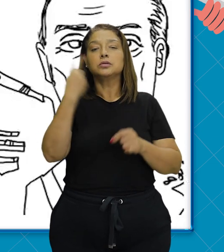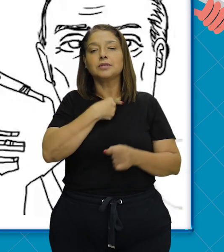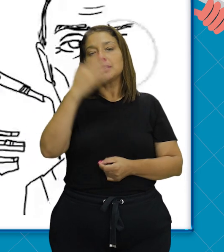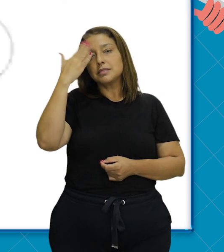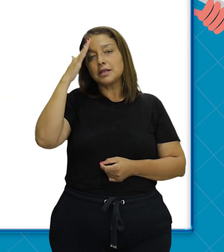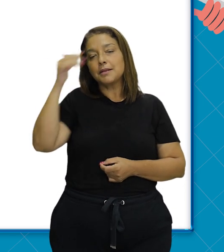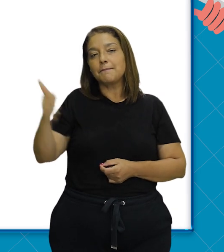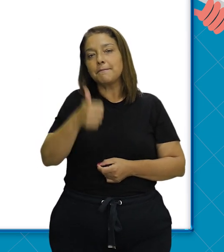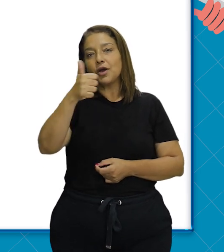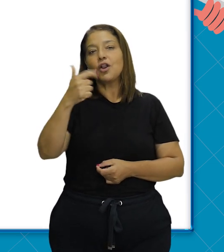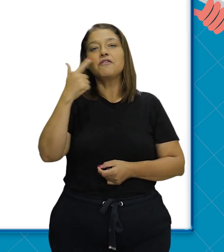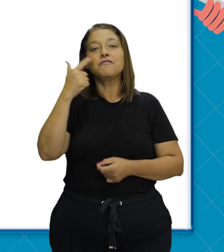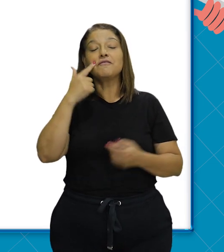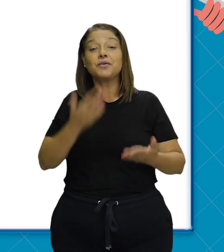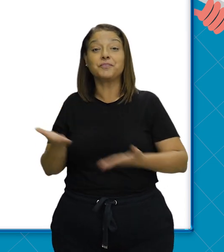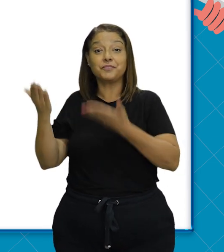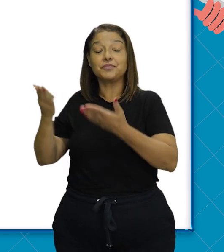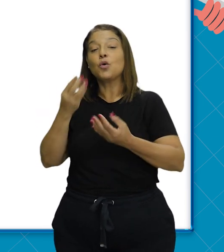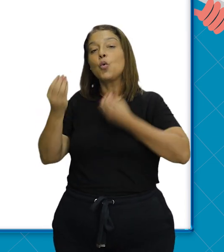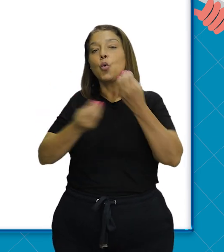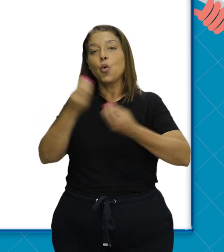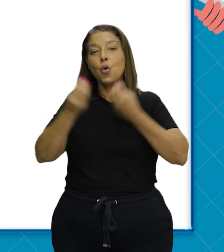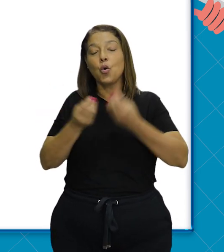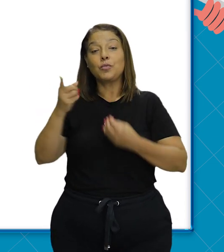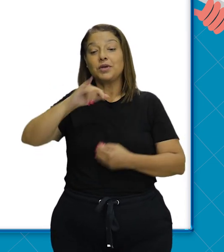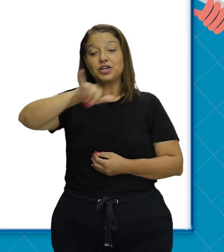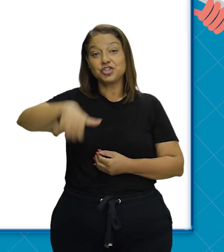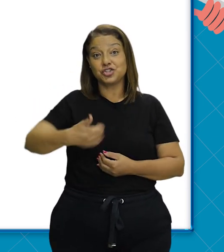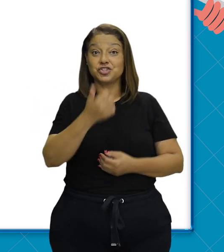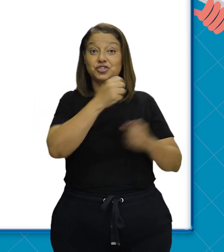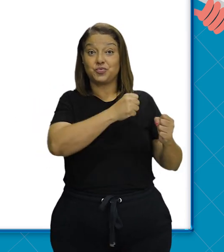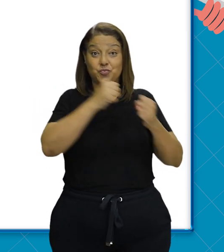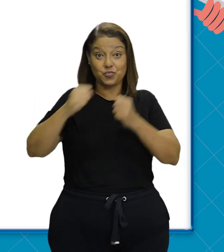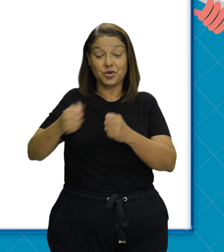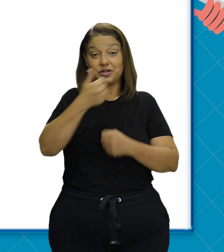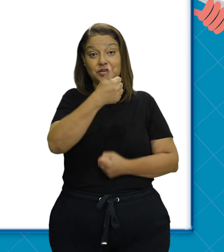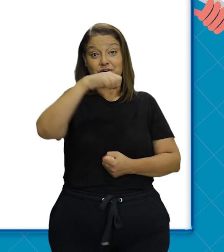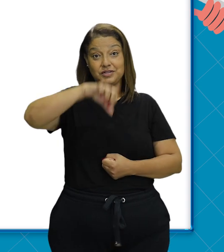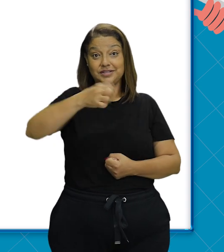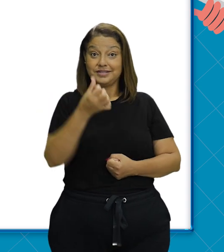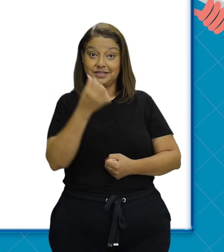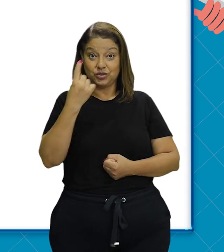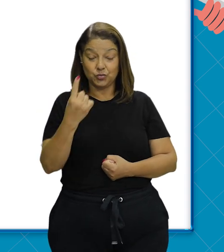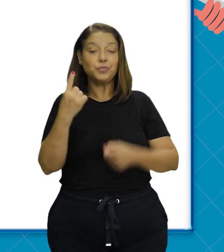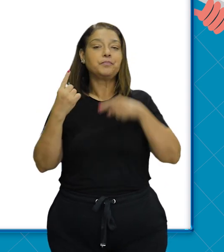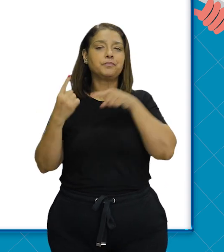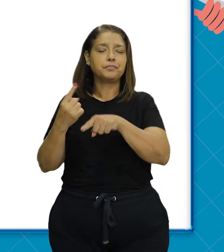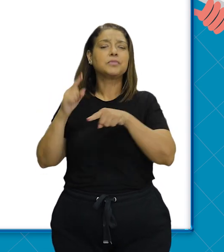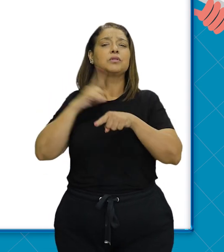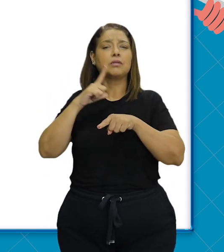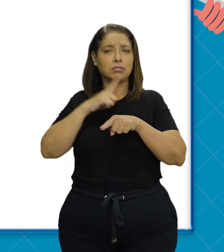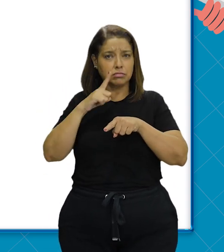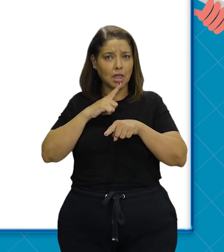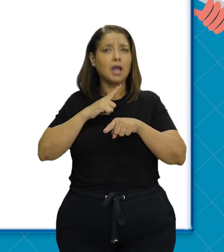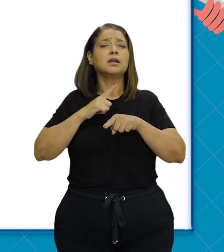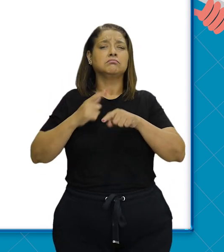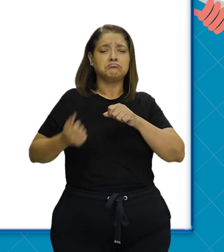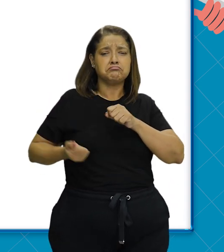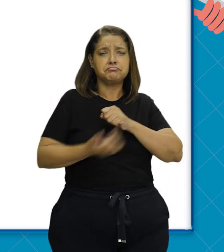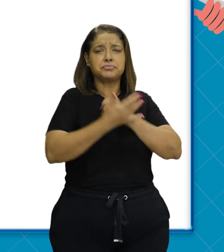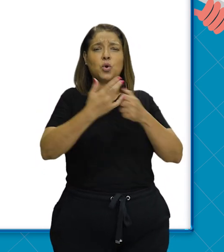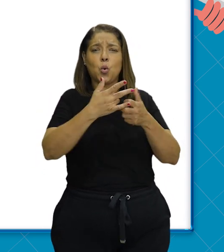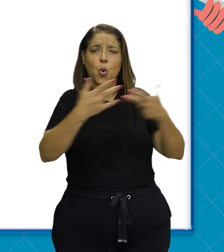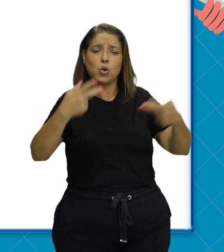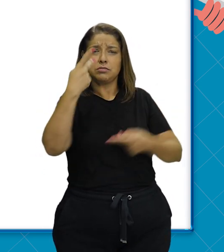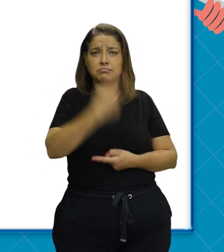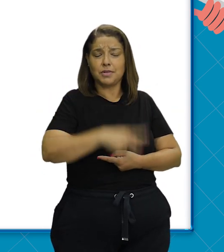melhor, precisamos voltar lá para o governo de Jânio Quadros, em 1961. Com o lema de varrer a corrupção do país e instaurar os